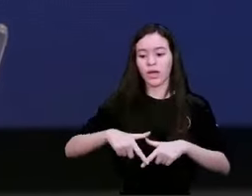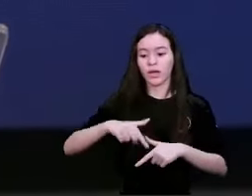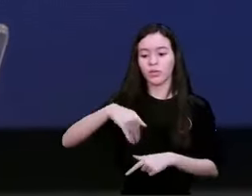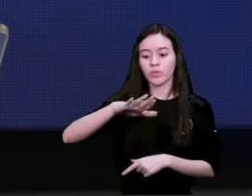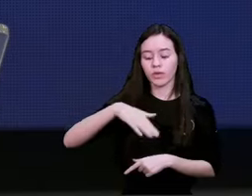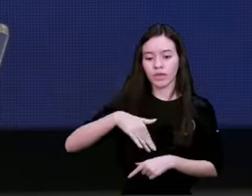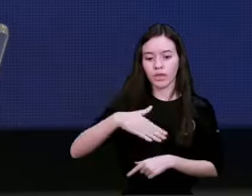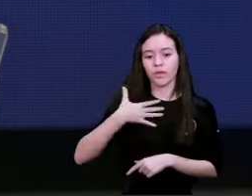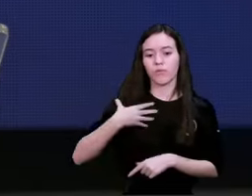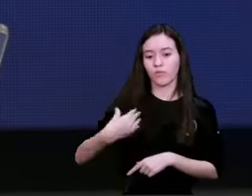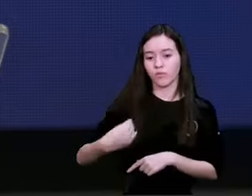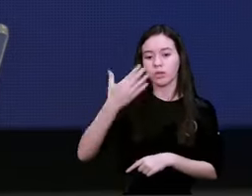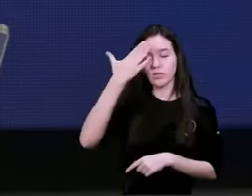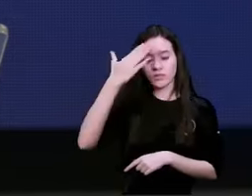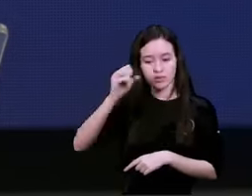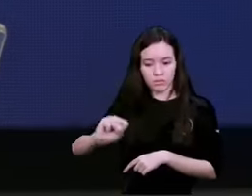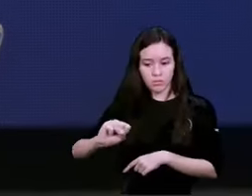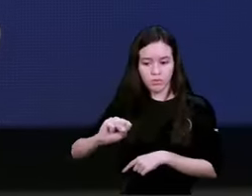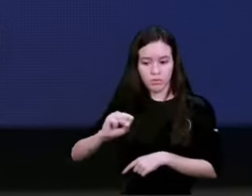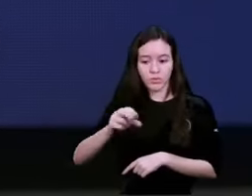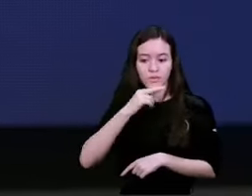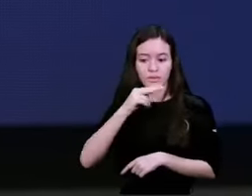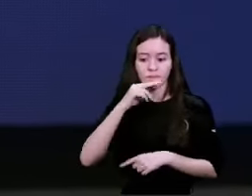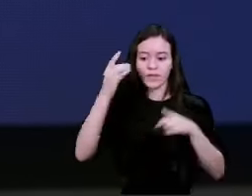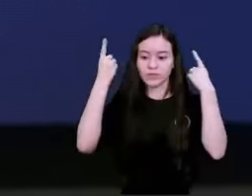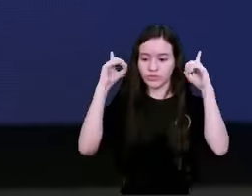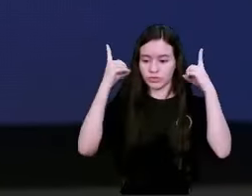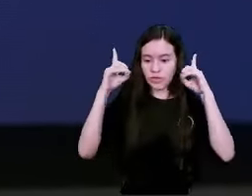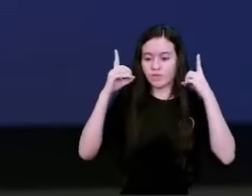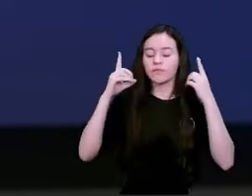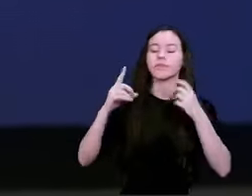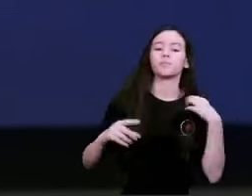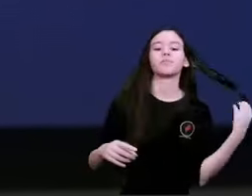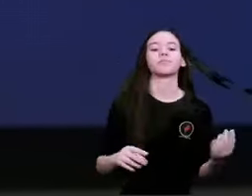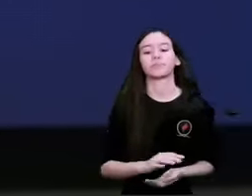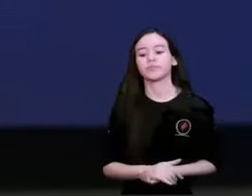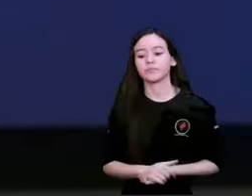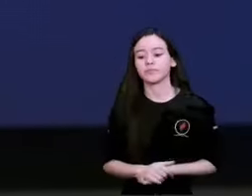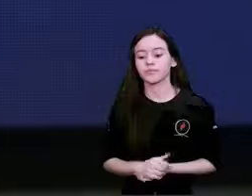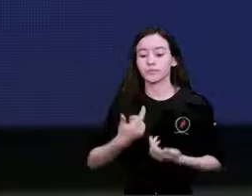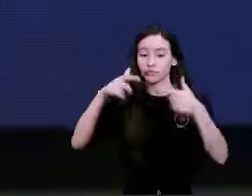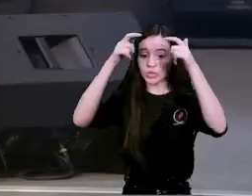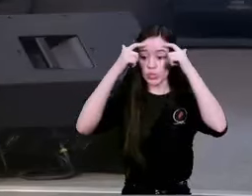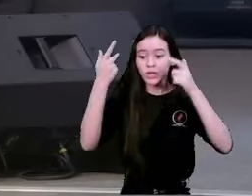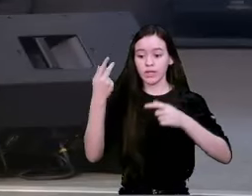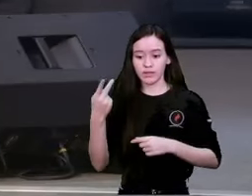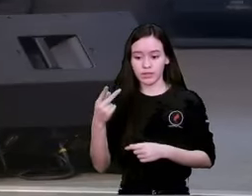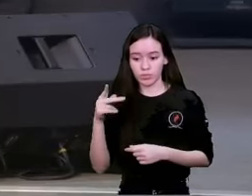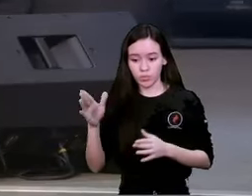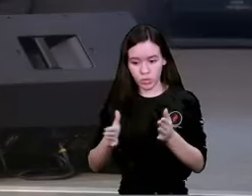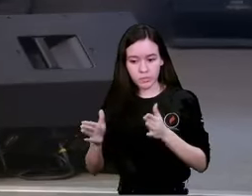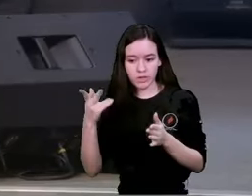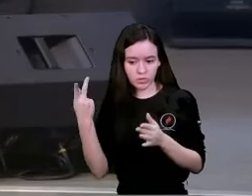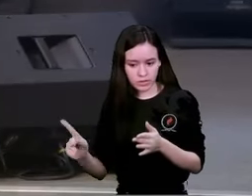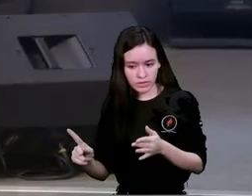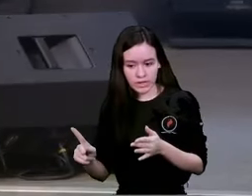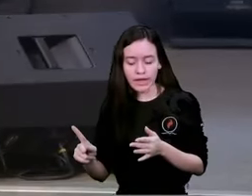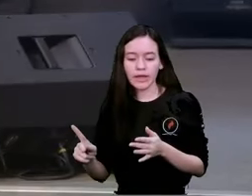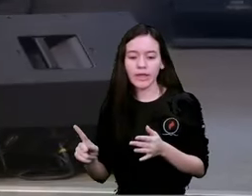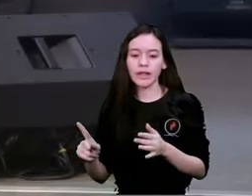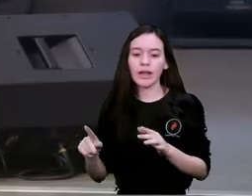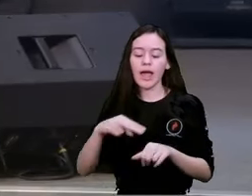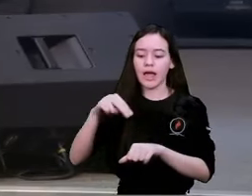o filho de Salomão, o neto de Davi. Justamente no seu reinado, na sua hora, no seu momento,